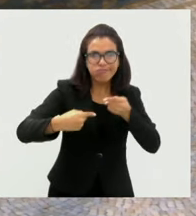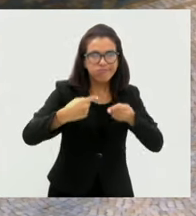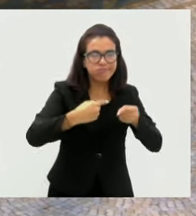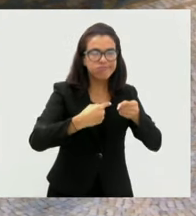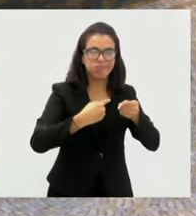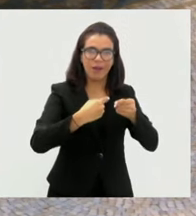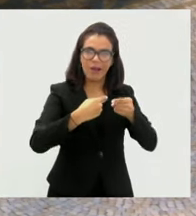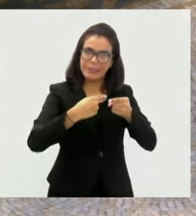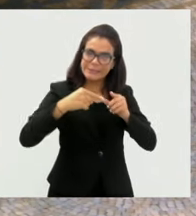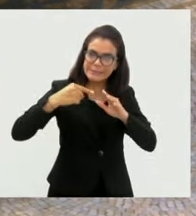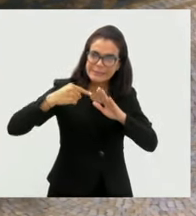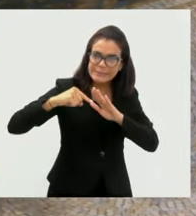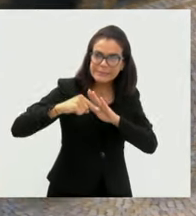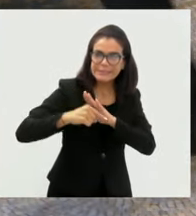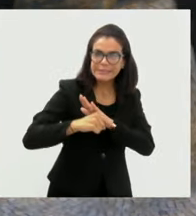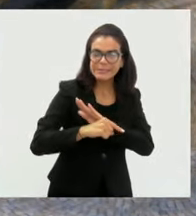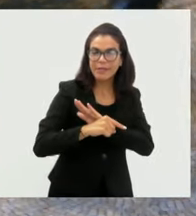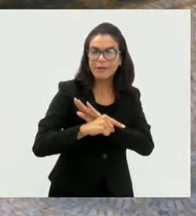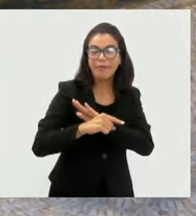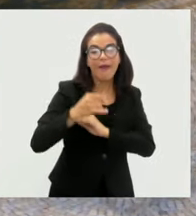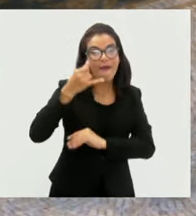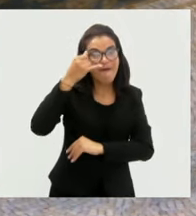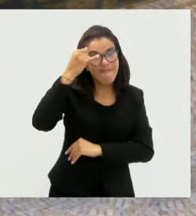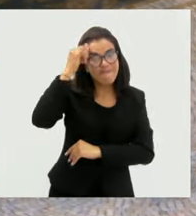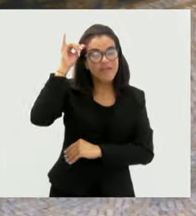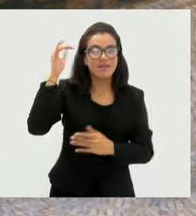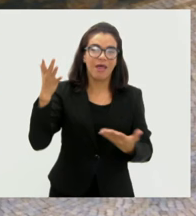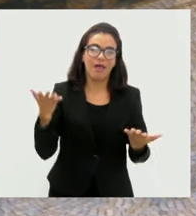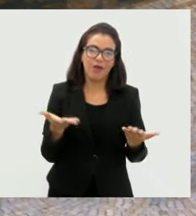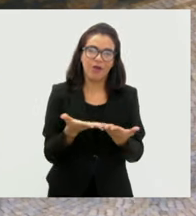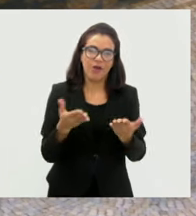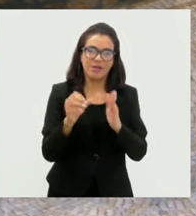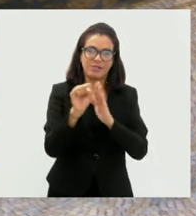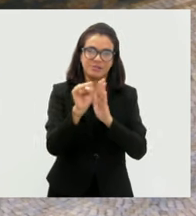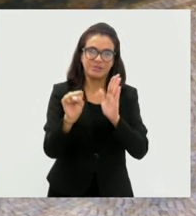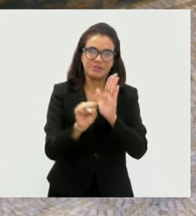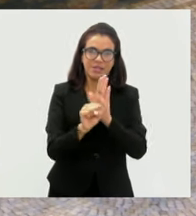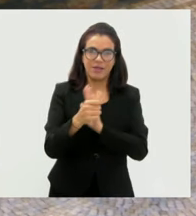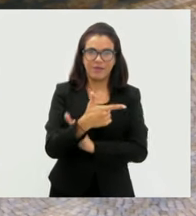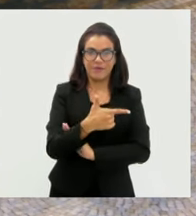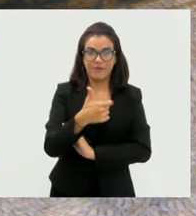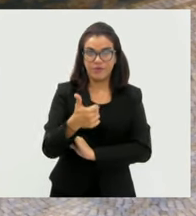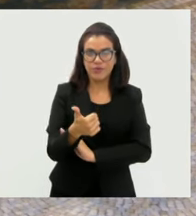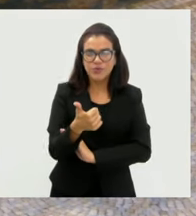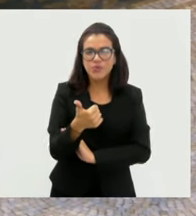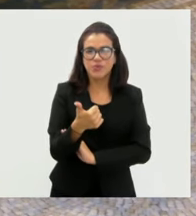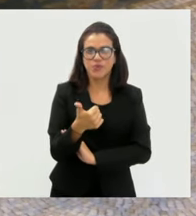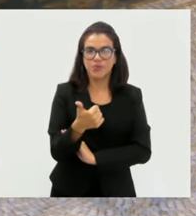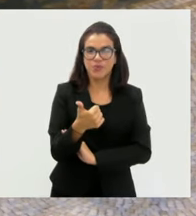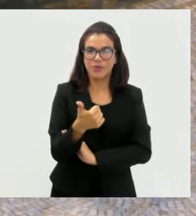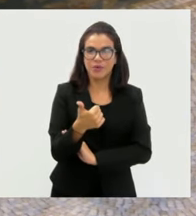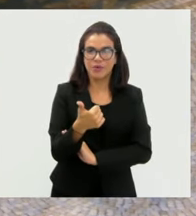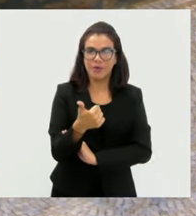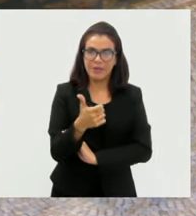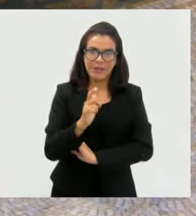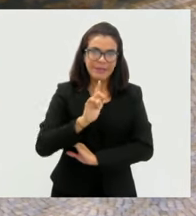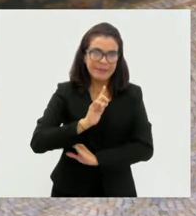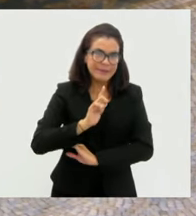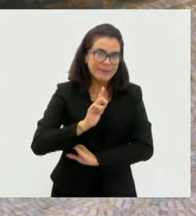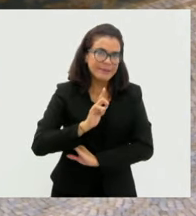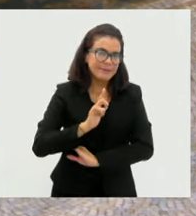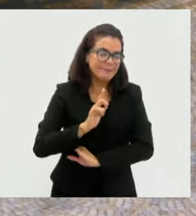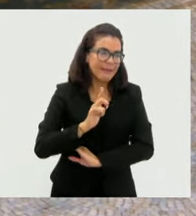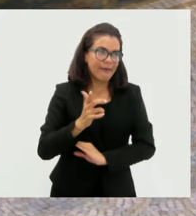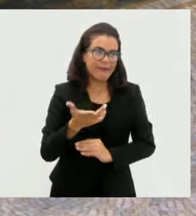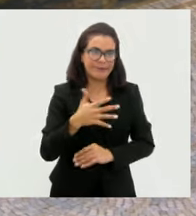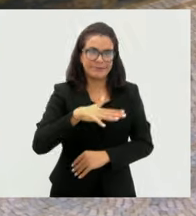cada dia, para que isso não venha acontecer no século XXI, que é impossível hoje no século XXI você ter esse tipo de coisa.